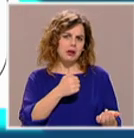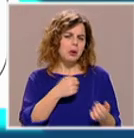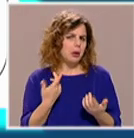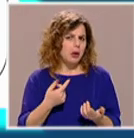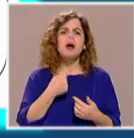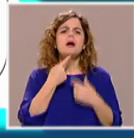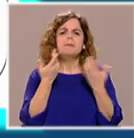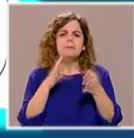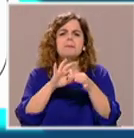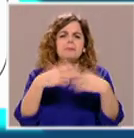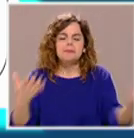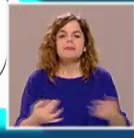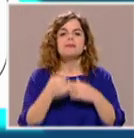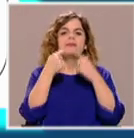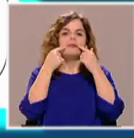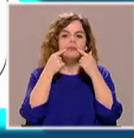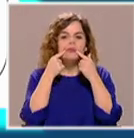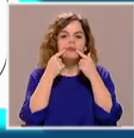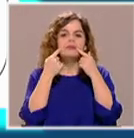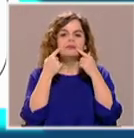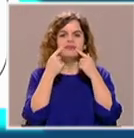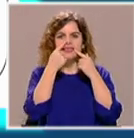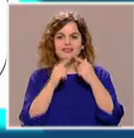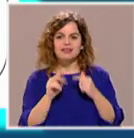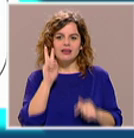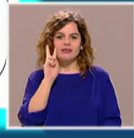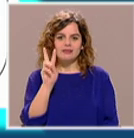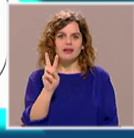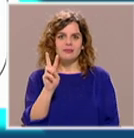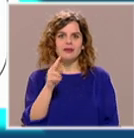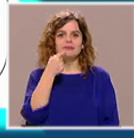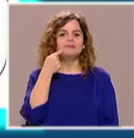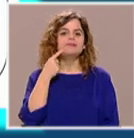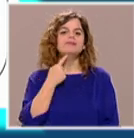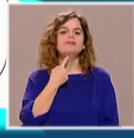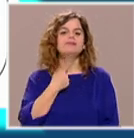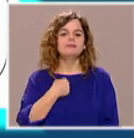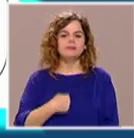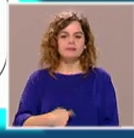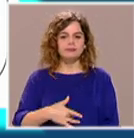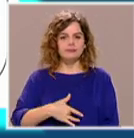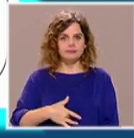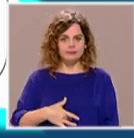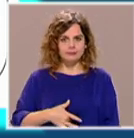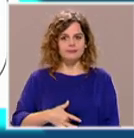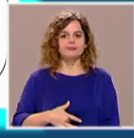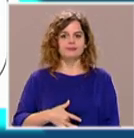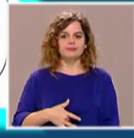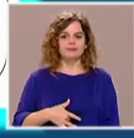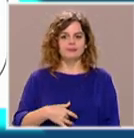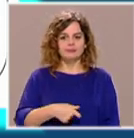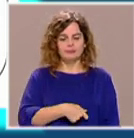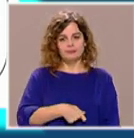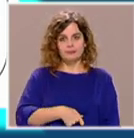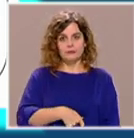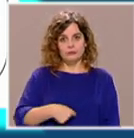então a boca, a faringe, o esófago, o estômago, o intestino delgado e o intestino